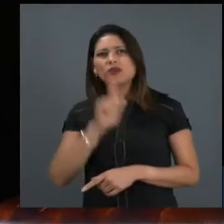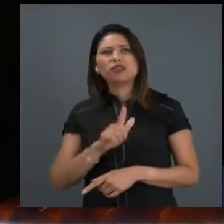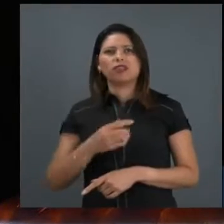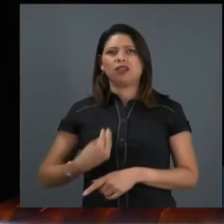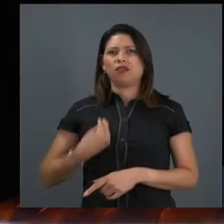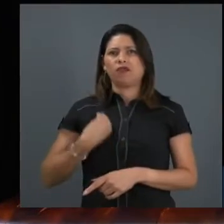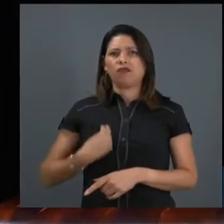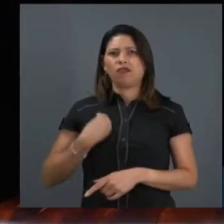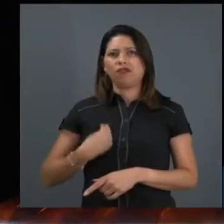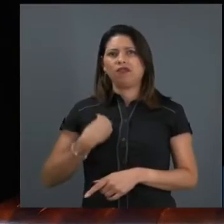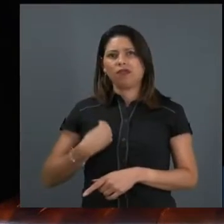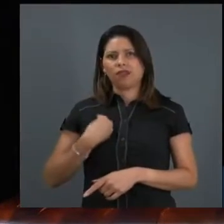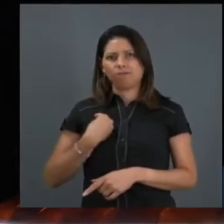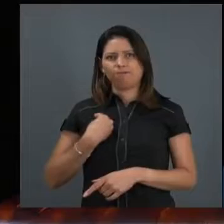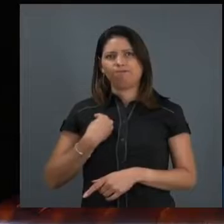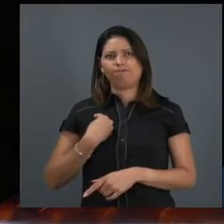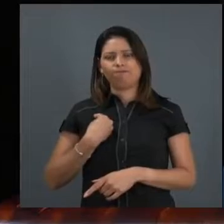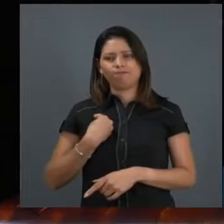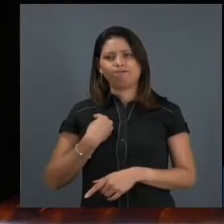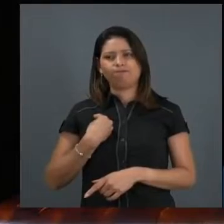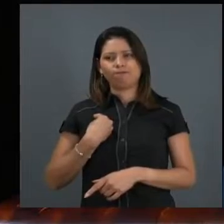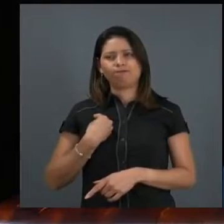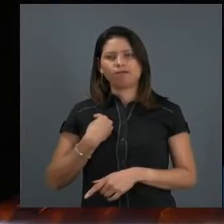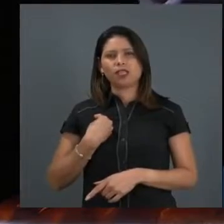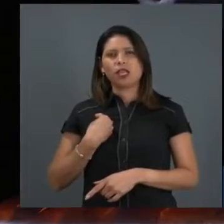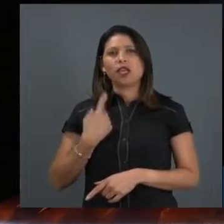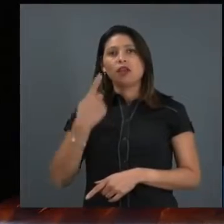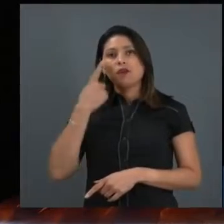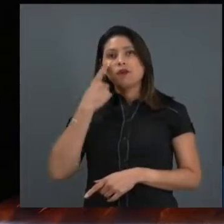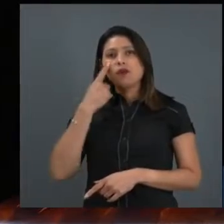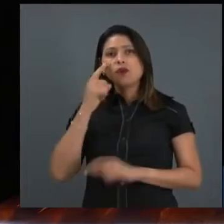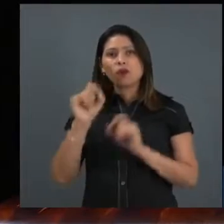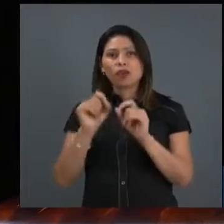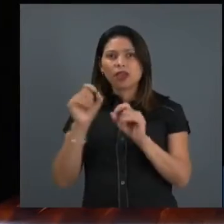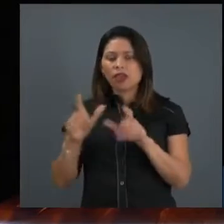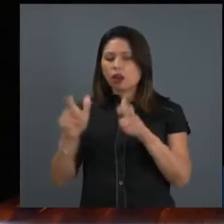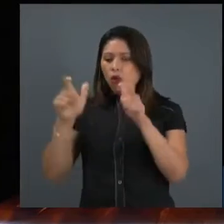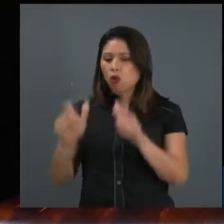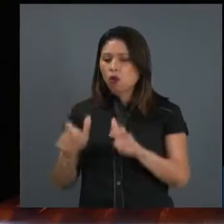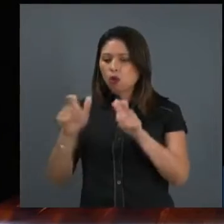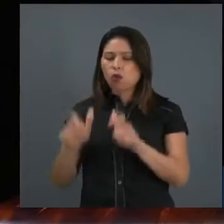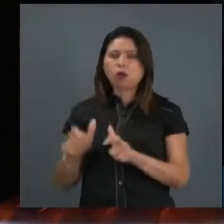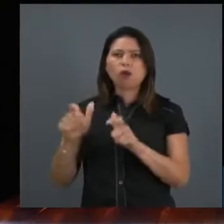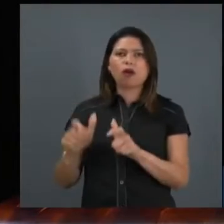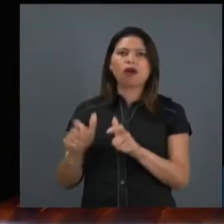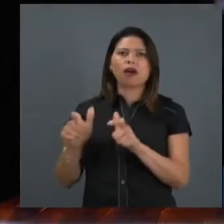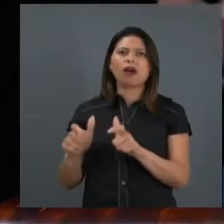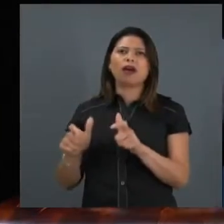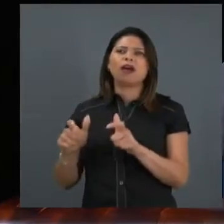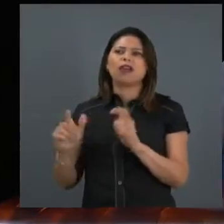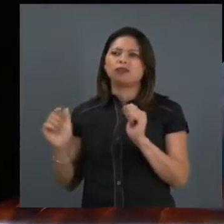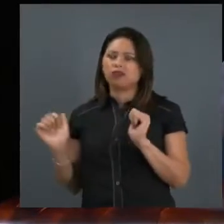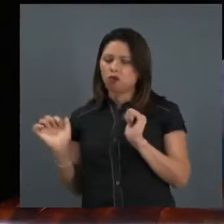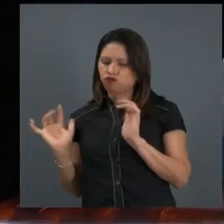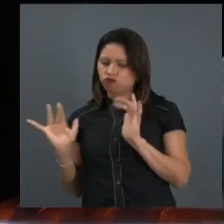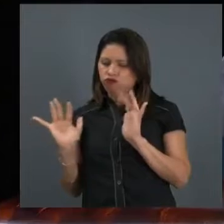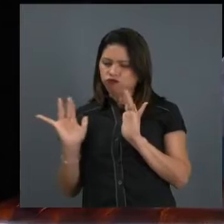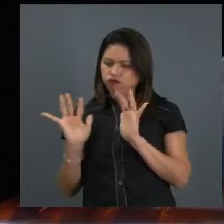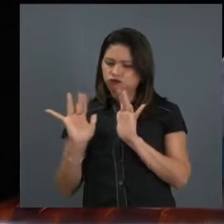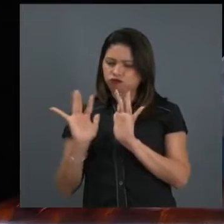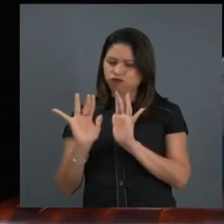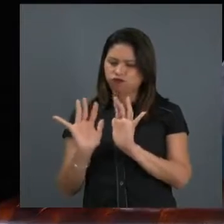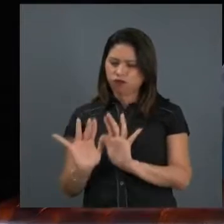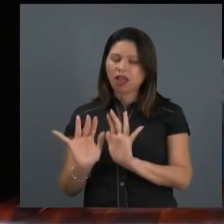as pessoas que estão lá naquele centro onde estão reunindo as pessoas, ginásio de esporte, enfim, espaço de